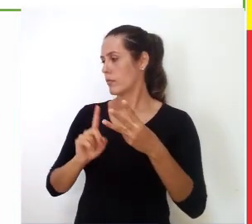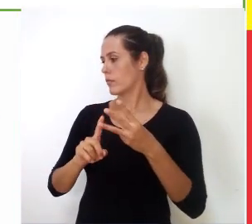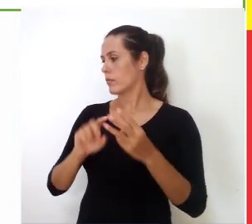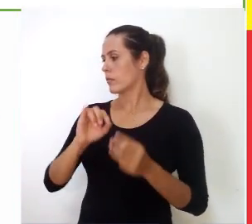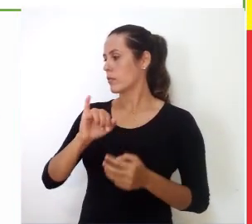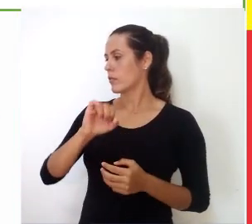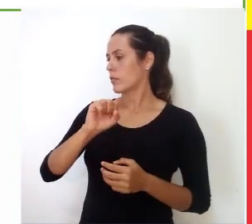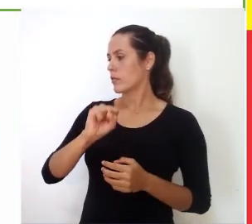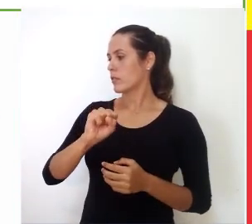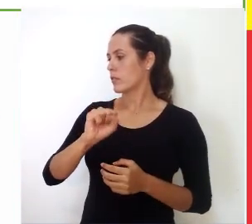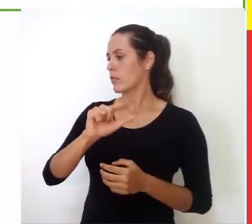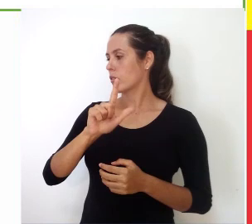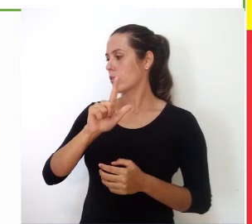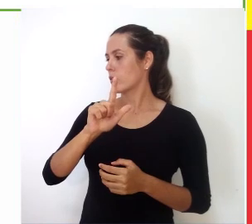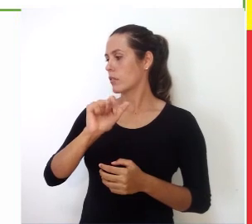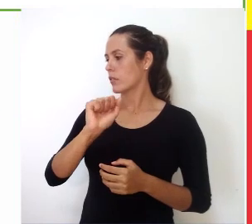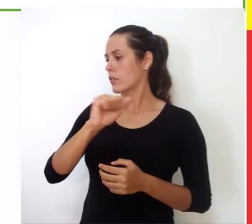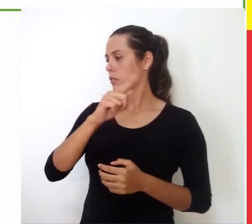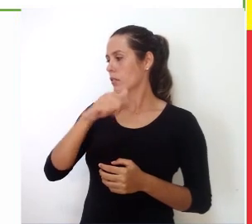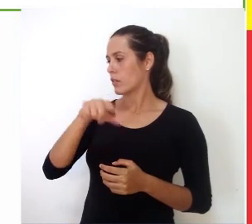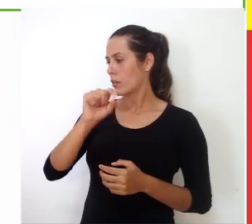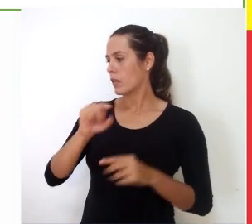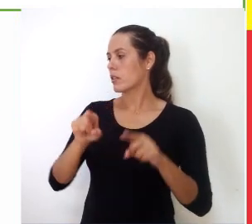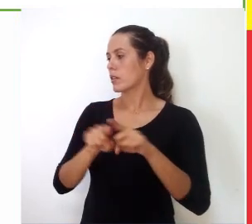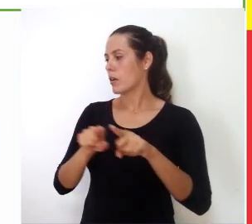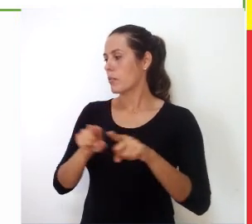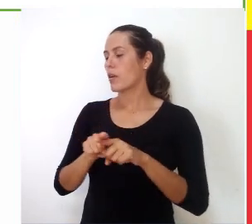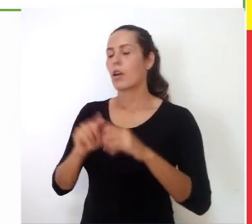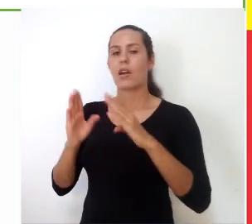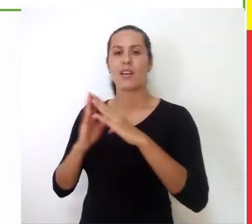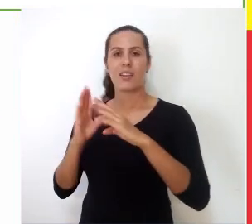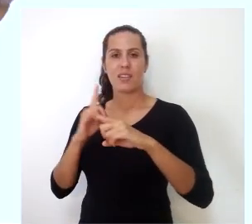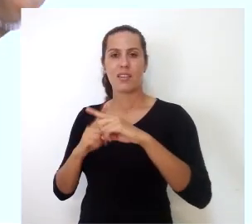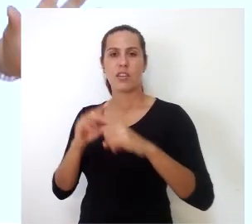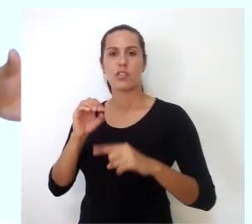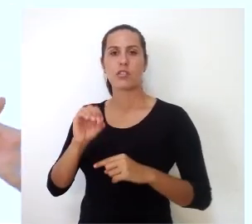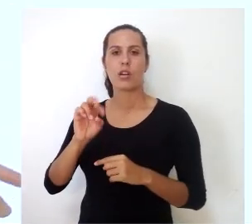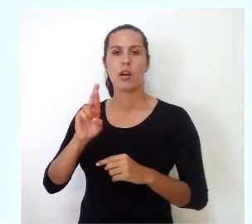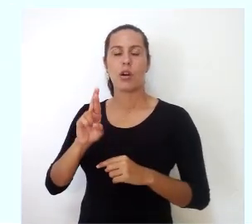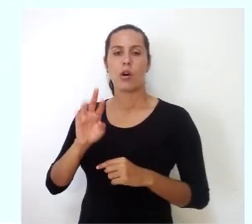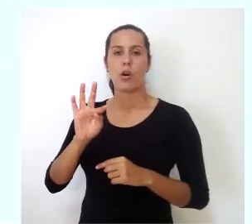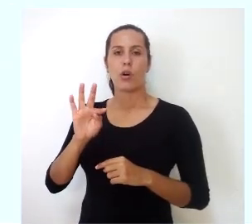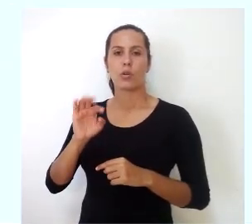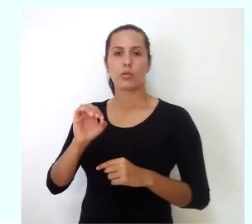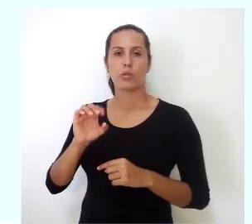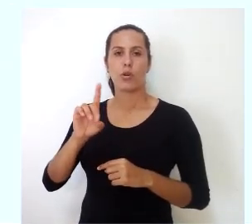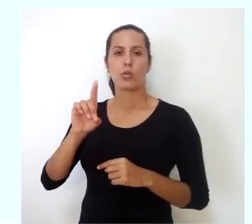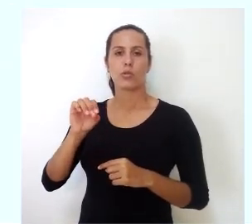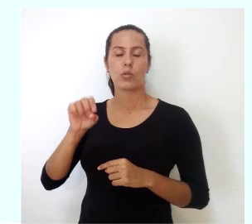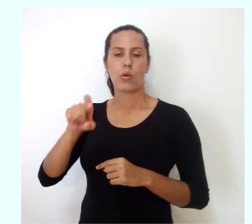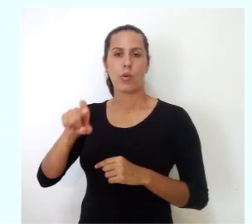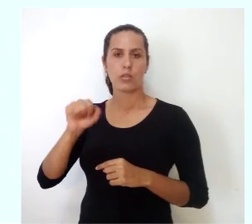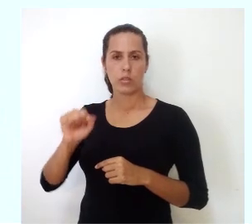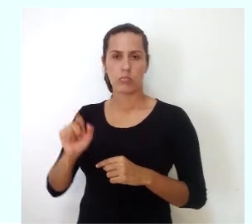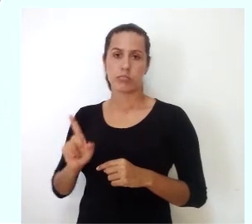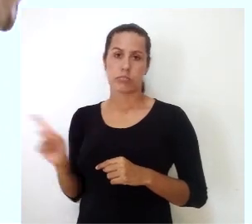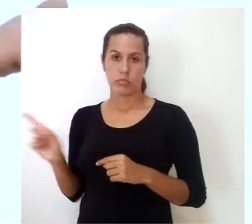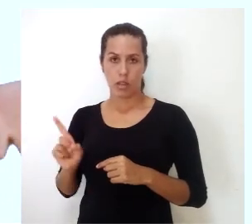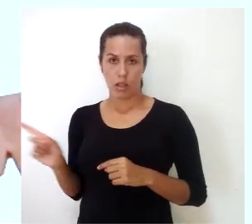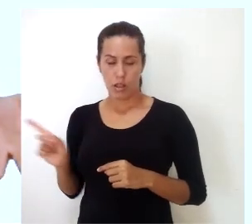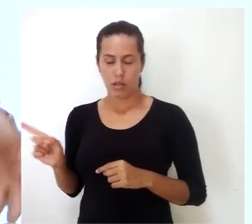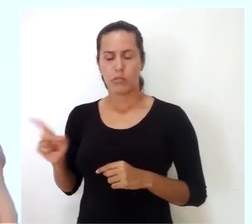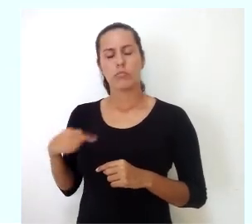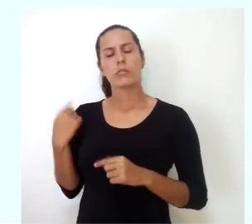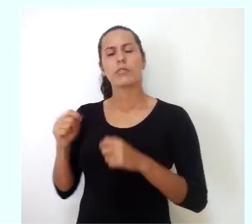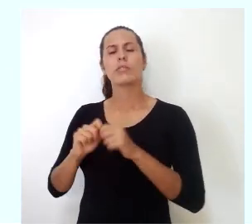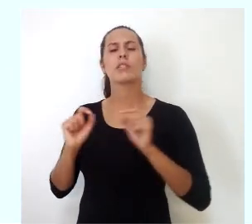temos uma religiosa, uma freira da igreja ortodoxa. Então vejam que pela própria indumentária, pela roupa, elas estão